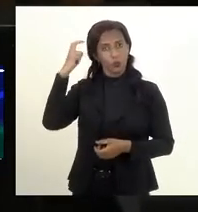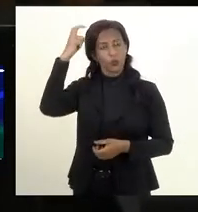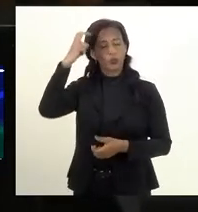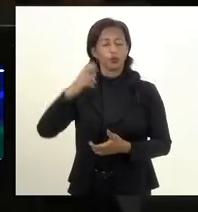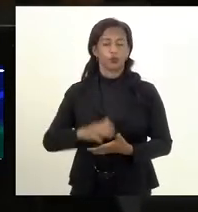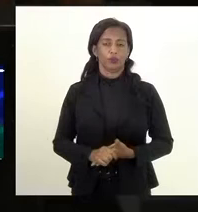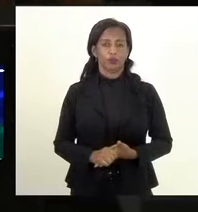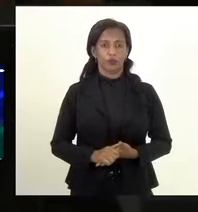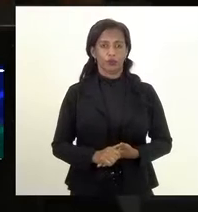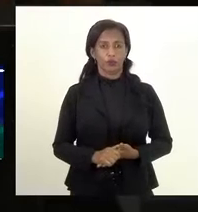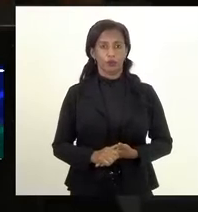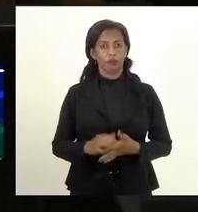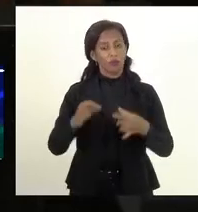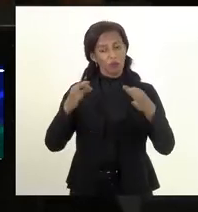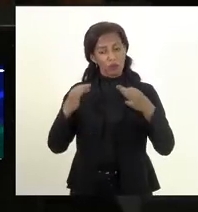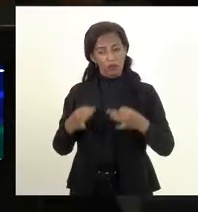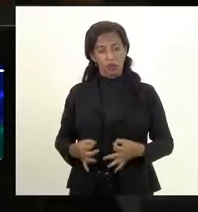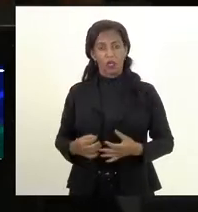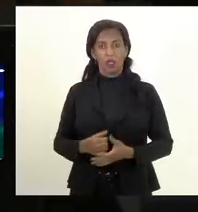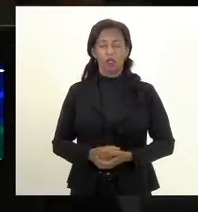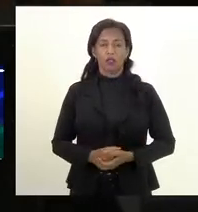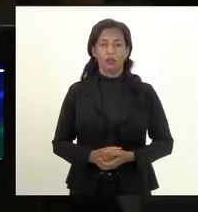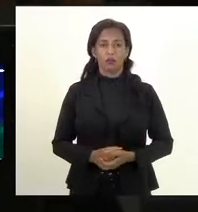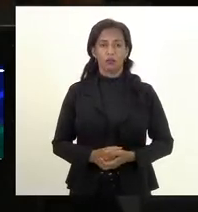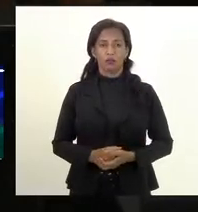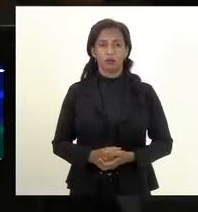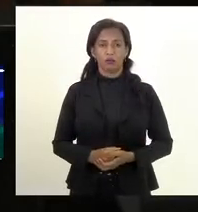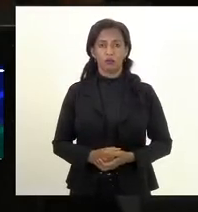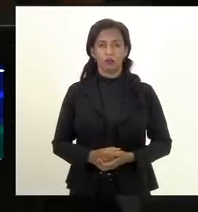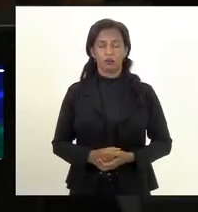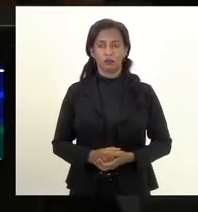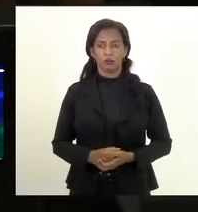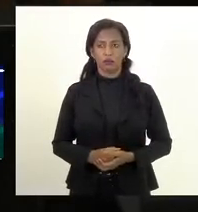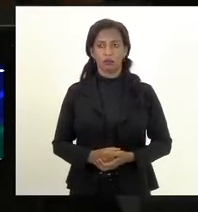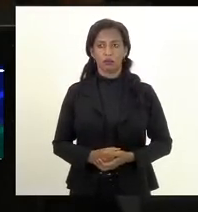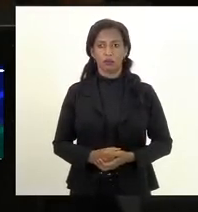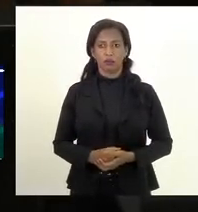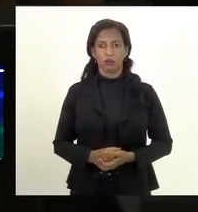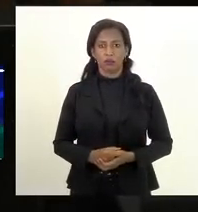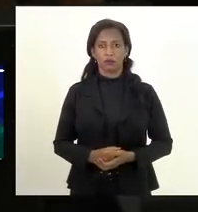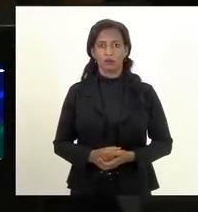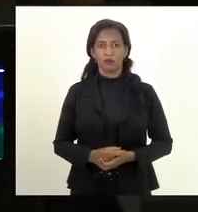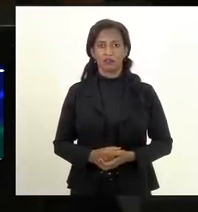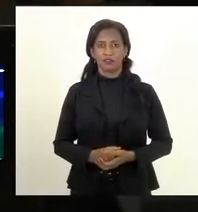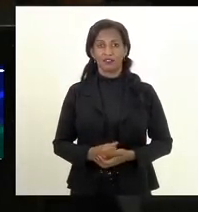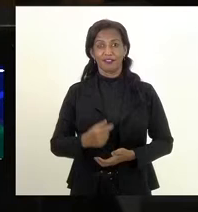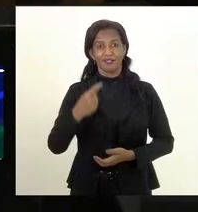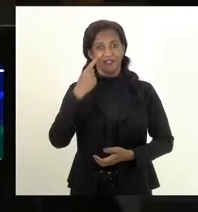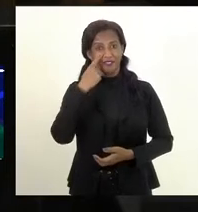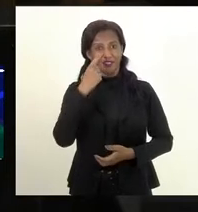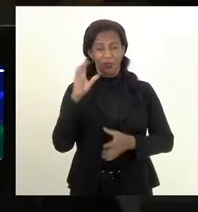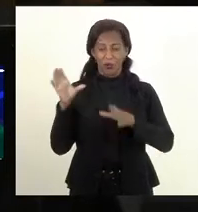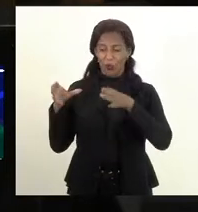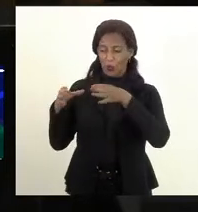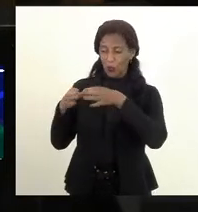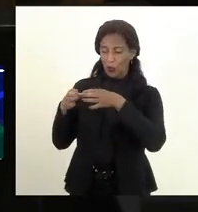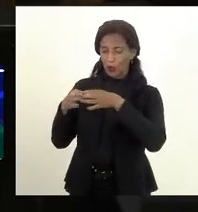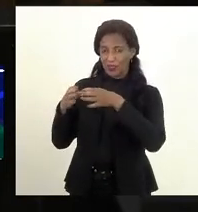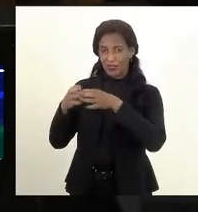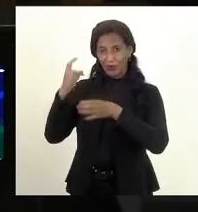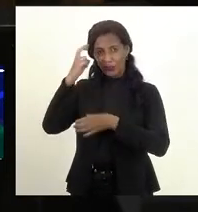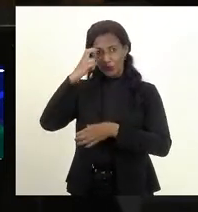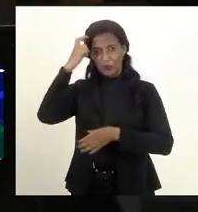ideal registrando aqui em plenário a chegada do nosso presidente da Comissão de